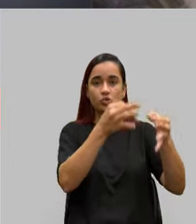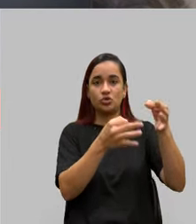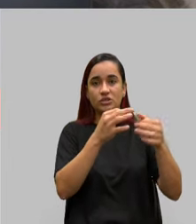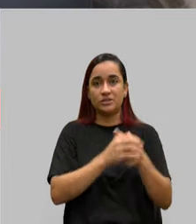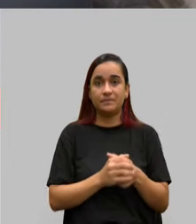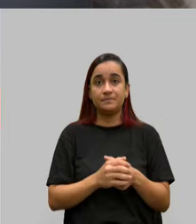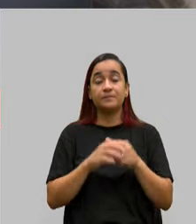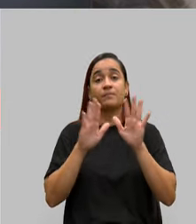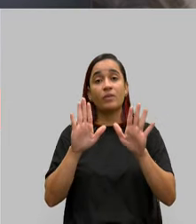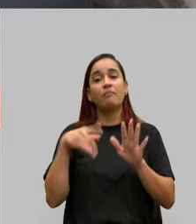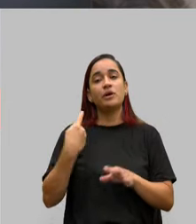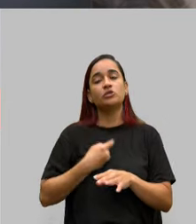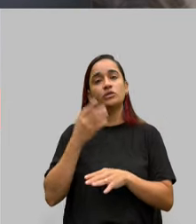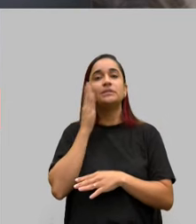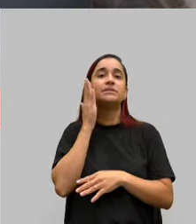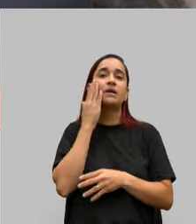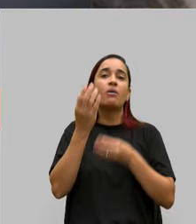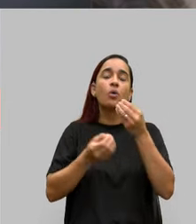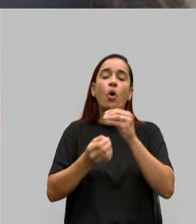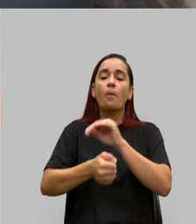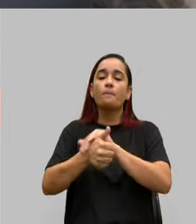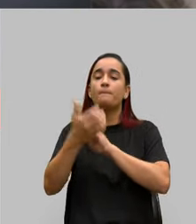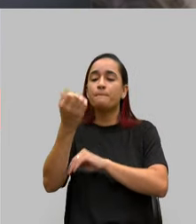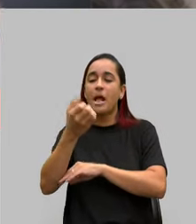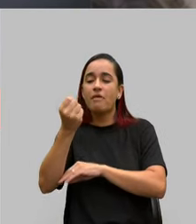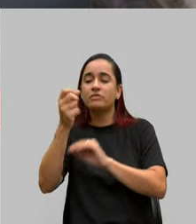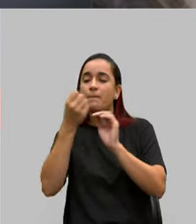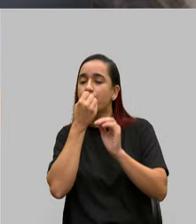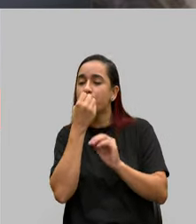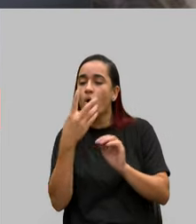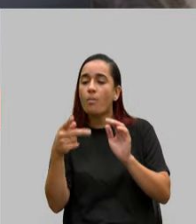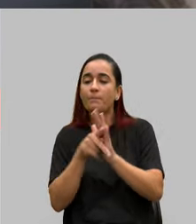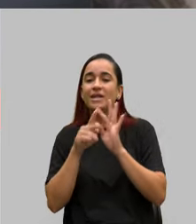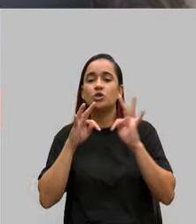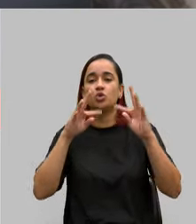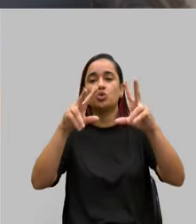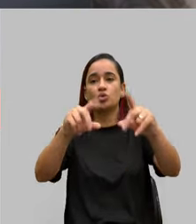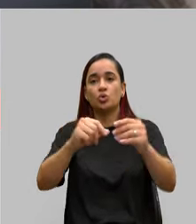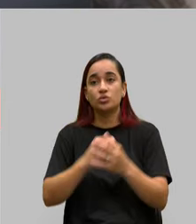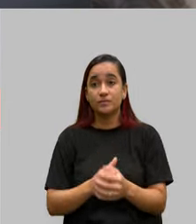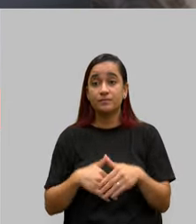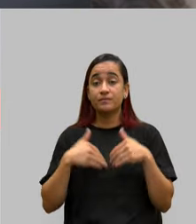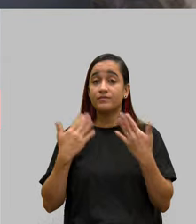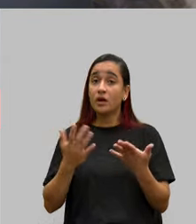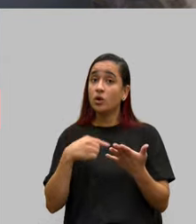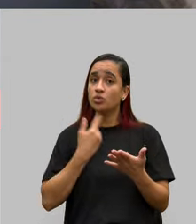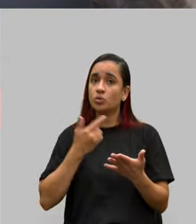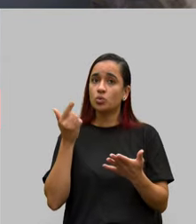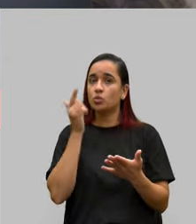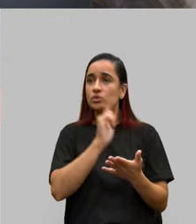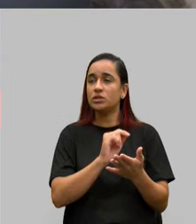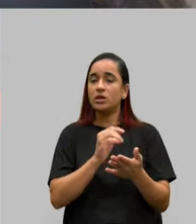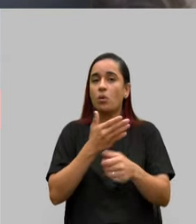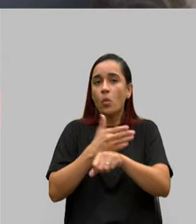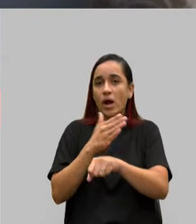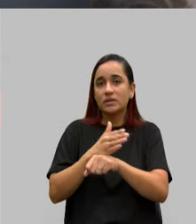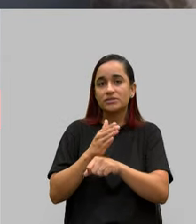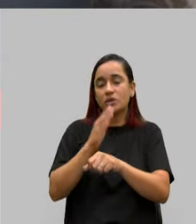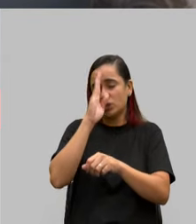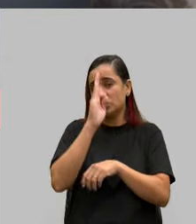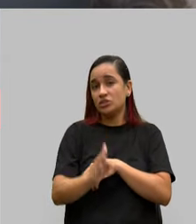gente sabe do benefício e que é esse benefício para todos então nós conseguimos uma ação direta de inconstitucionalidade que é a di